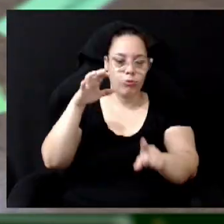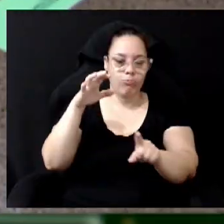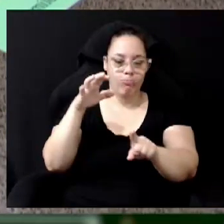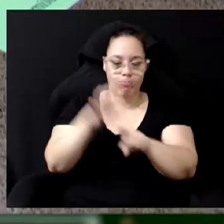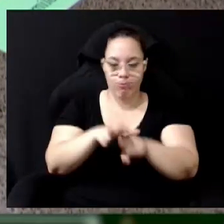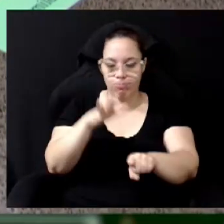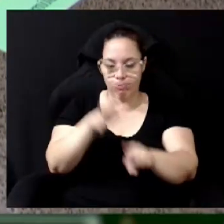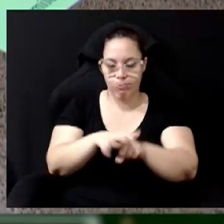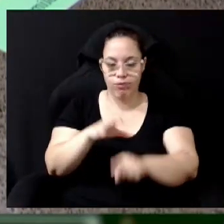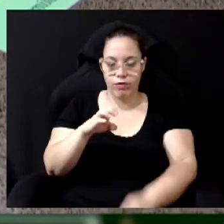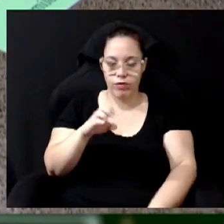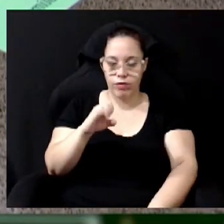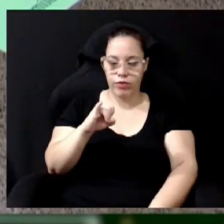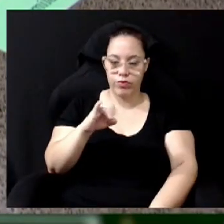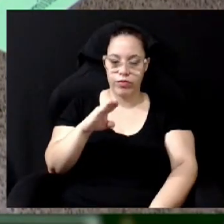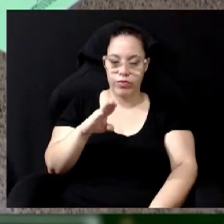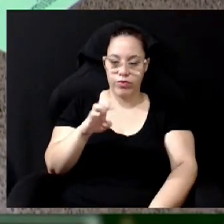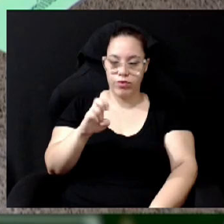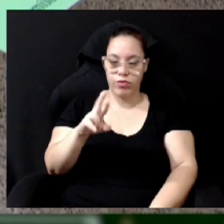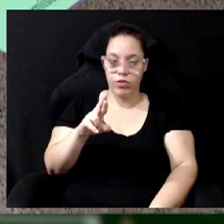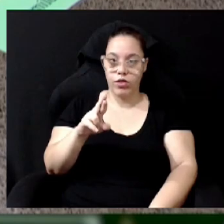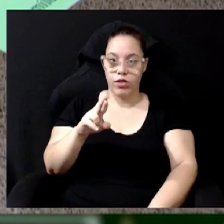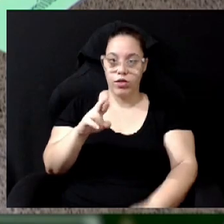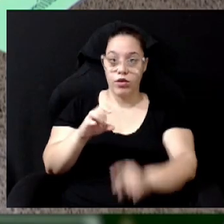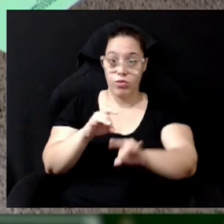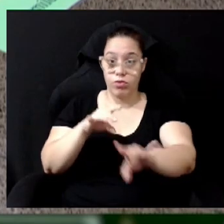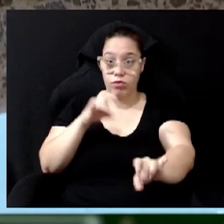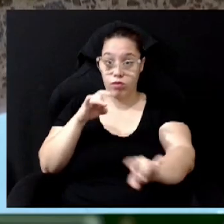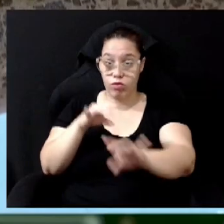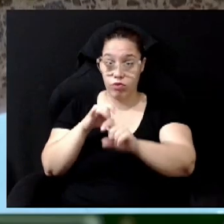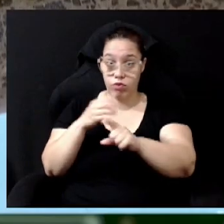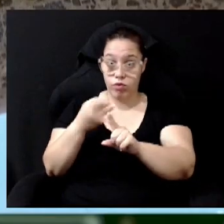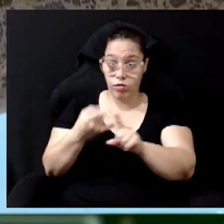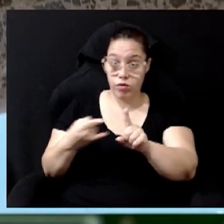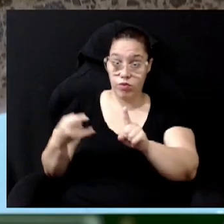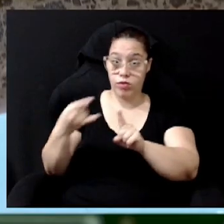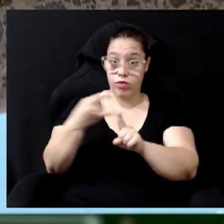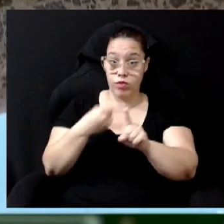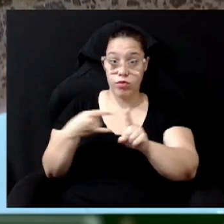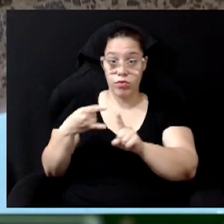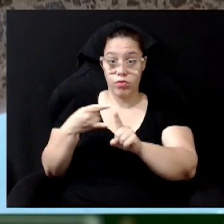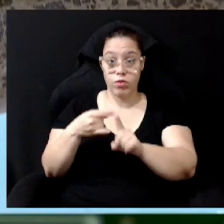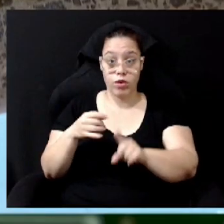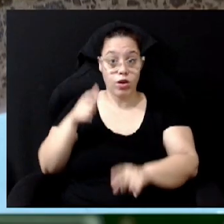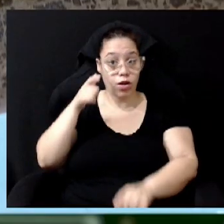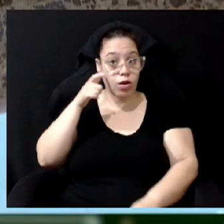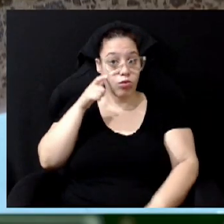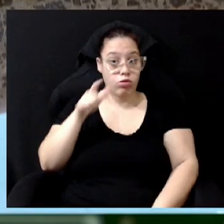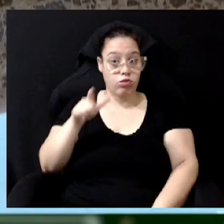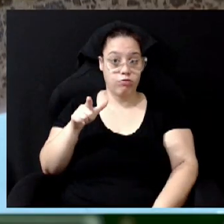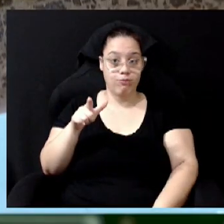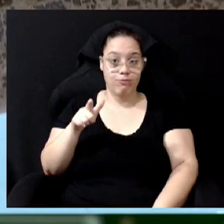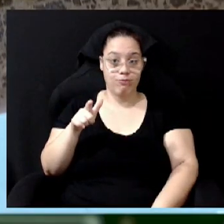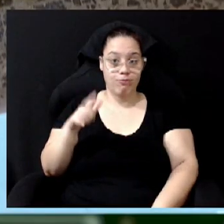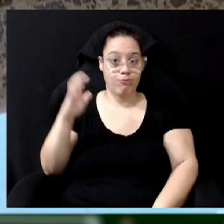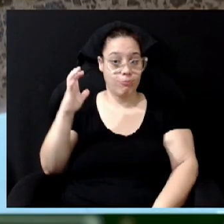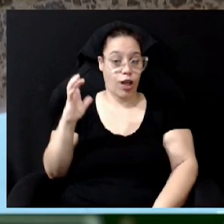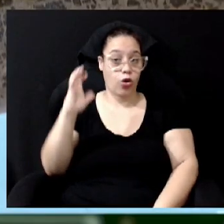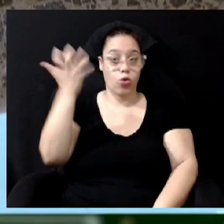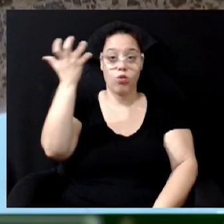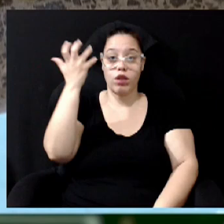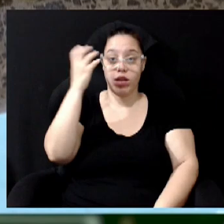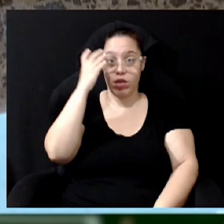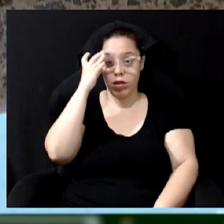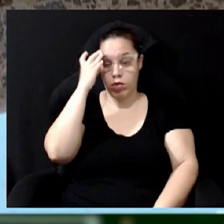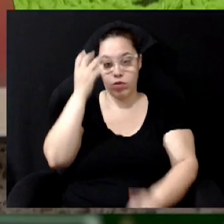em virtude do aumento das redes sociais que geralmente acontecem sem parar. Então, ou seja, essa violência na rede social ela tem